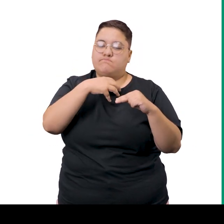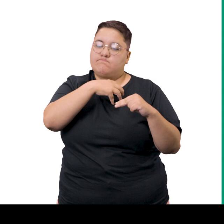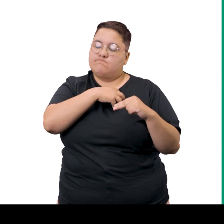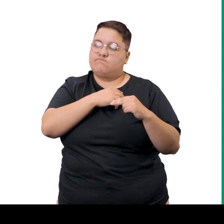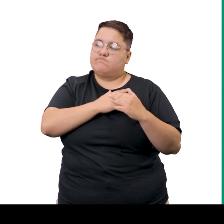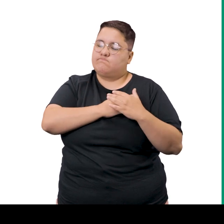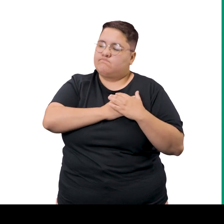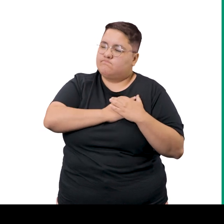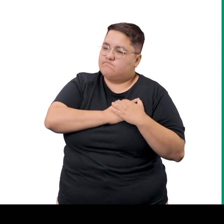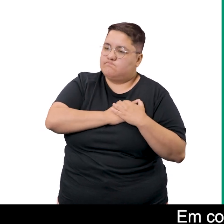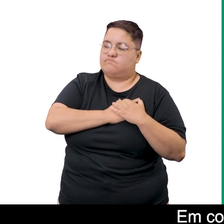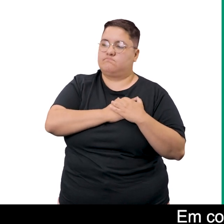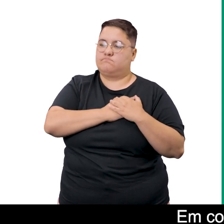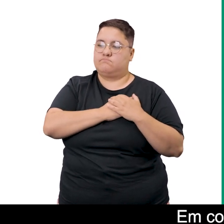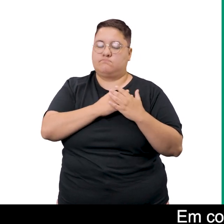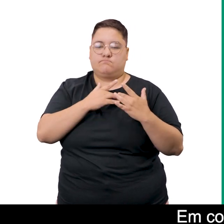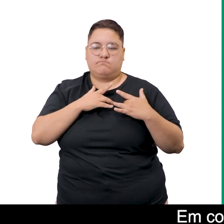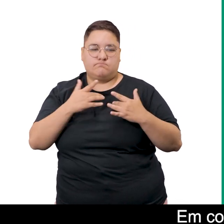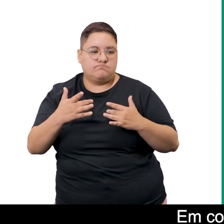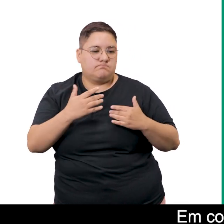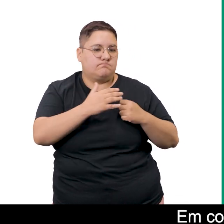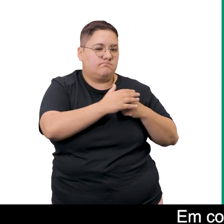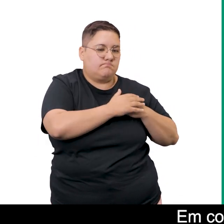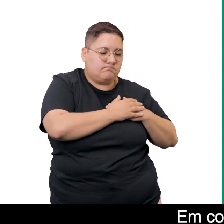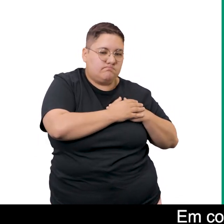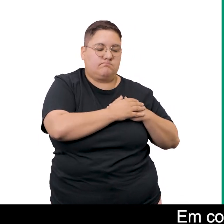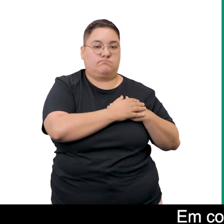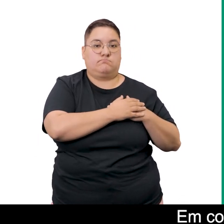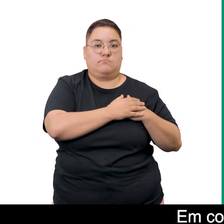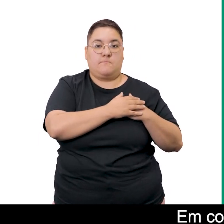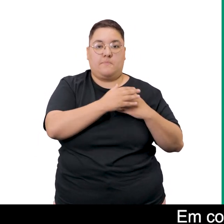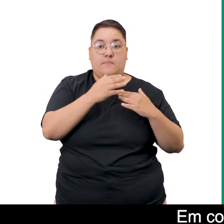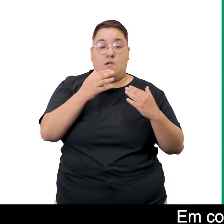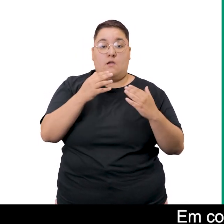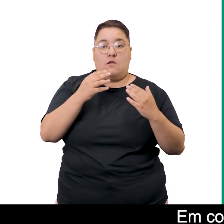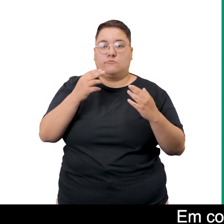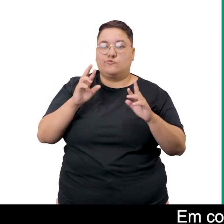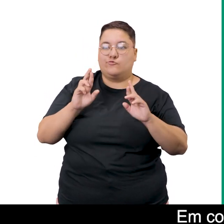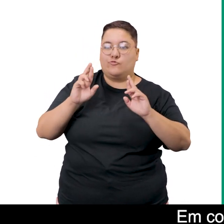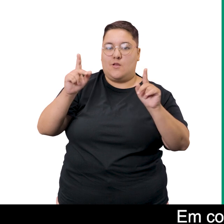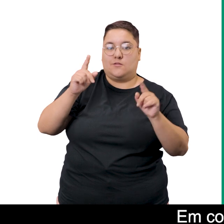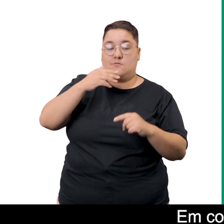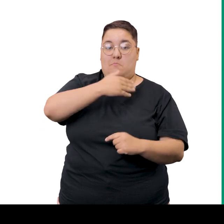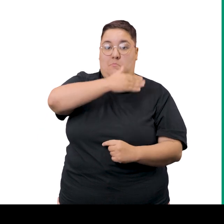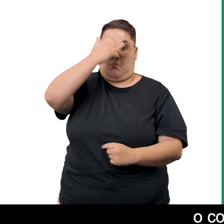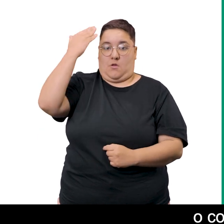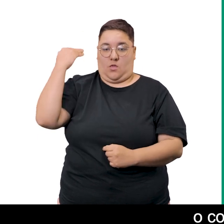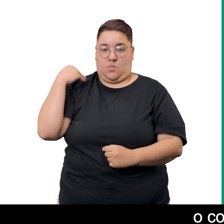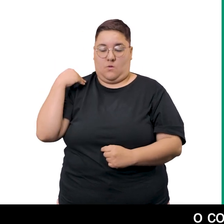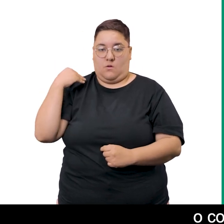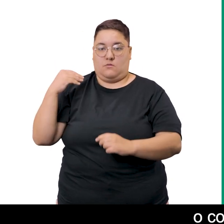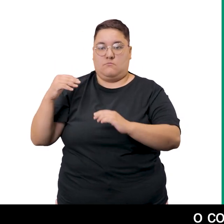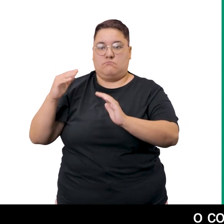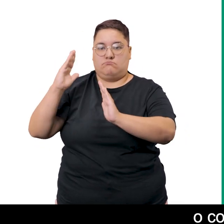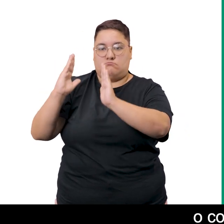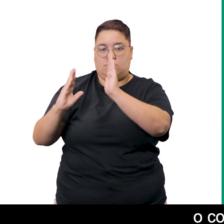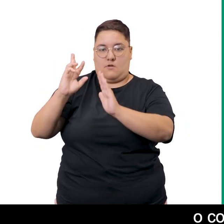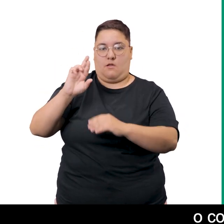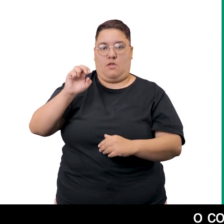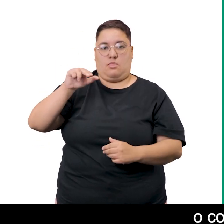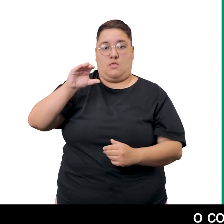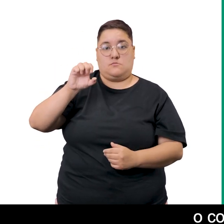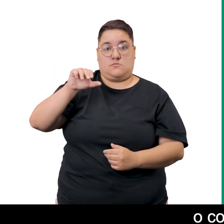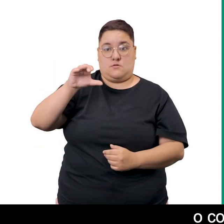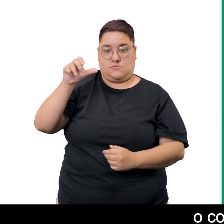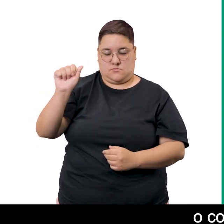ao outro. Em contraste com a representação padrão das Madonas renascentistas, o corpo de Opie é